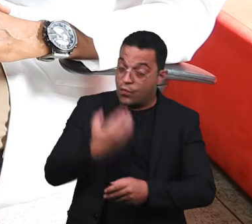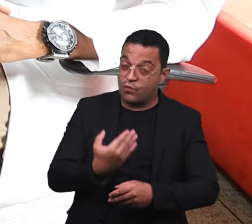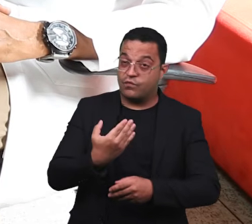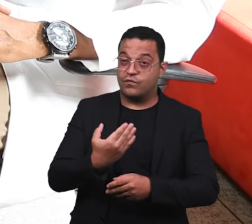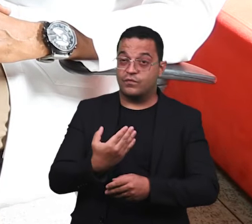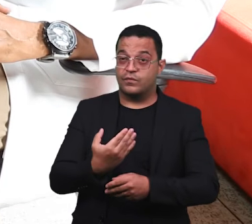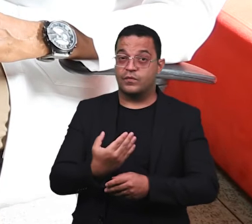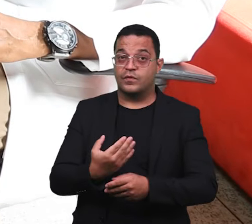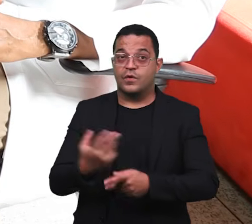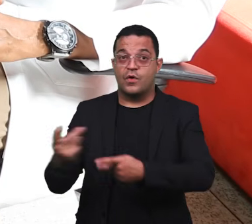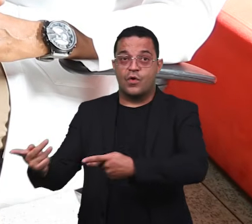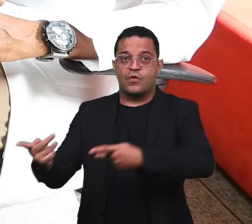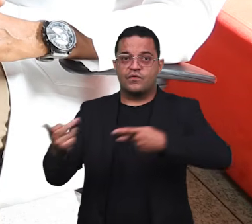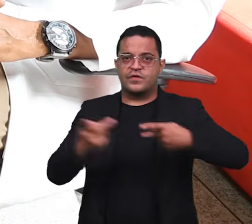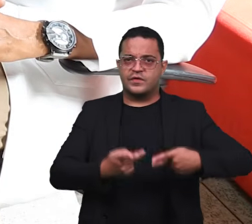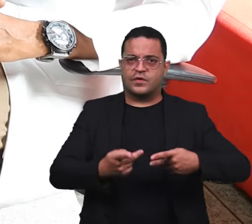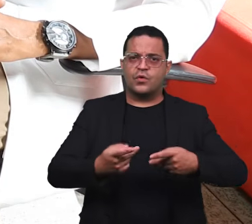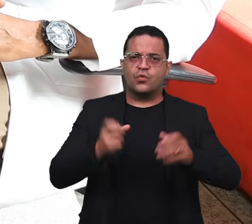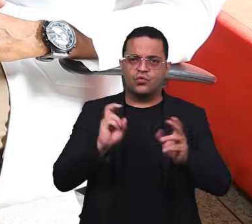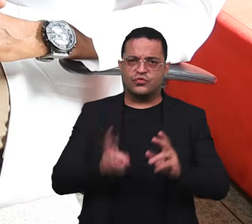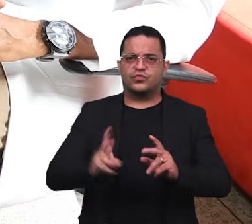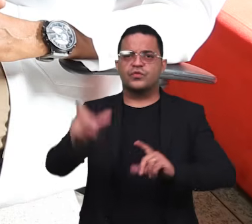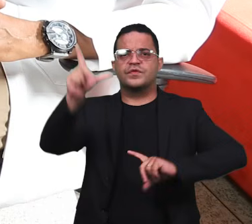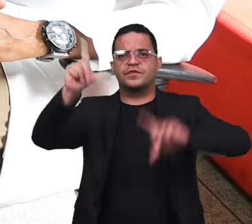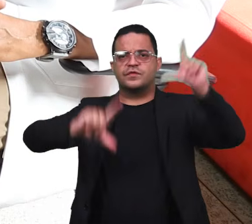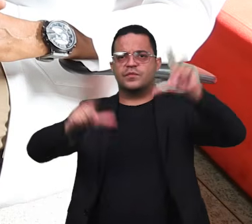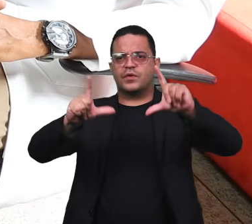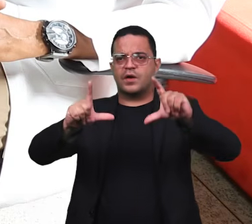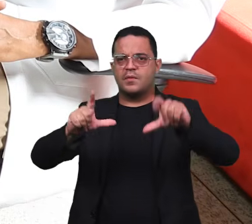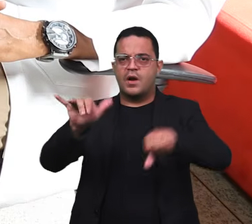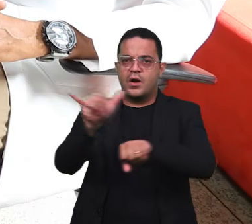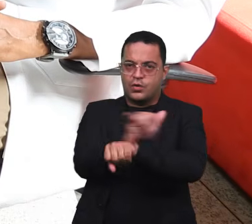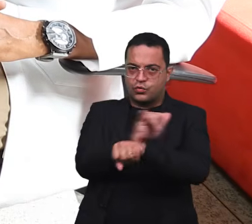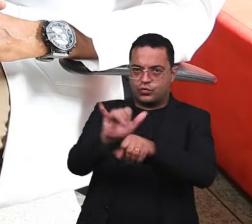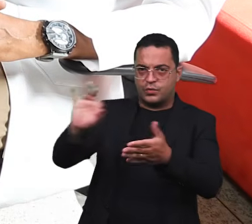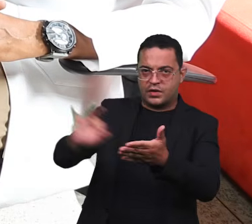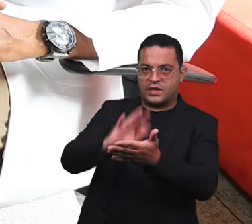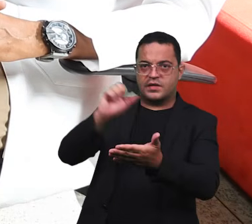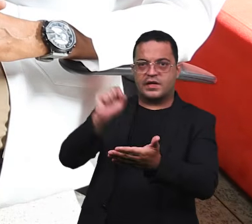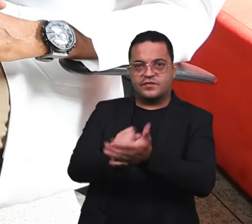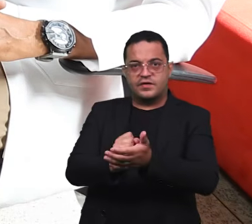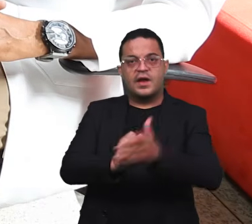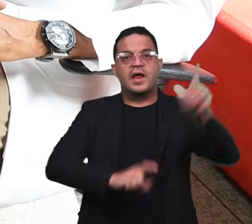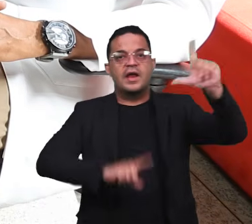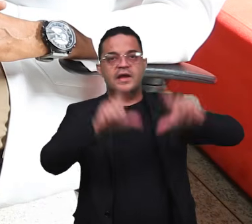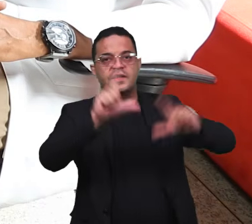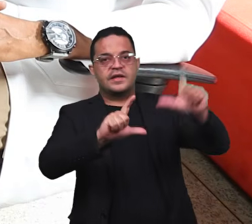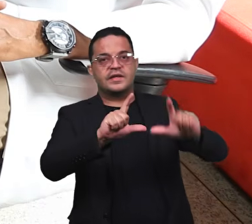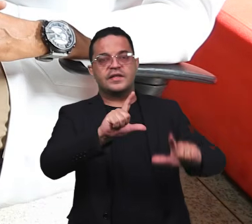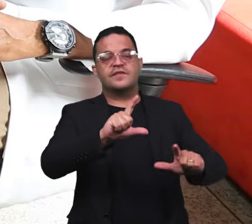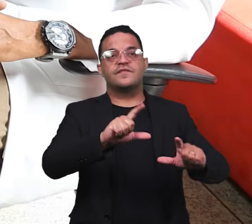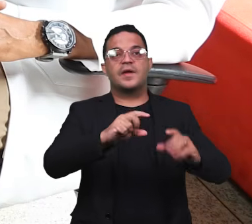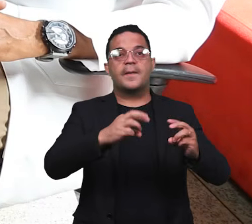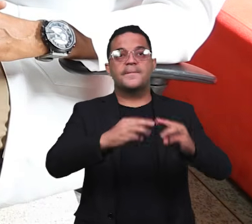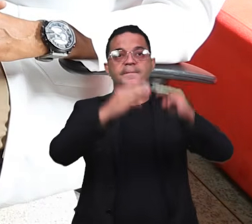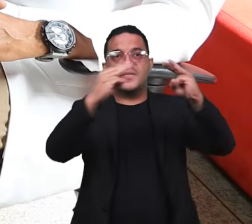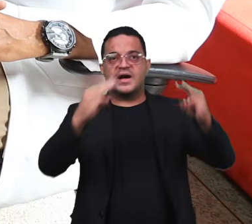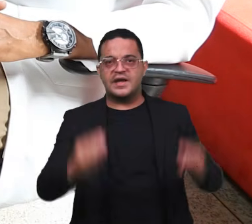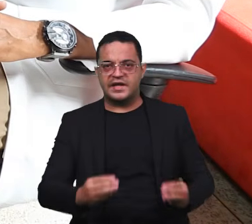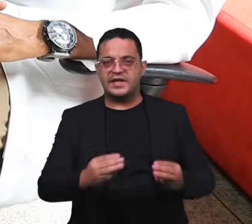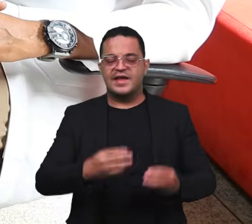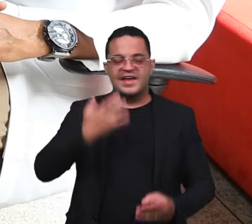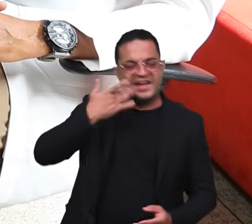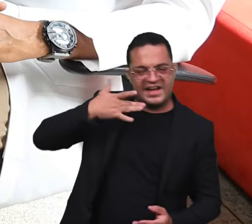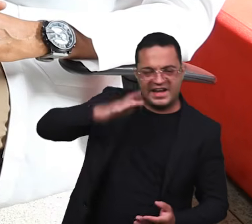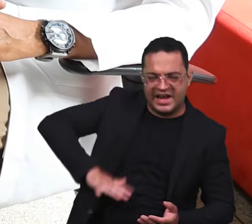nosso convite. Fique conosco no Viver com Saúde, se inscreva no YouTube, assista, liga a TV